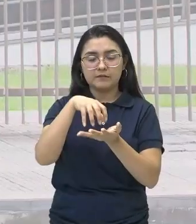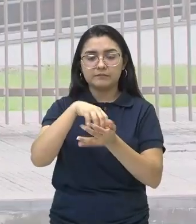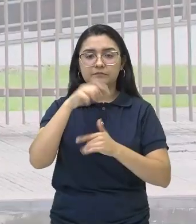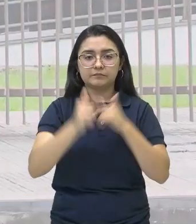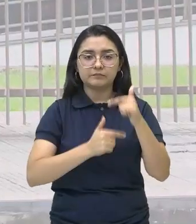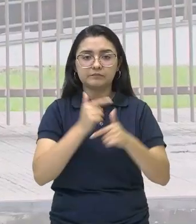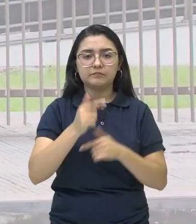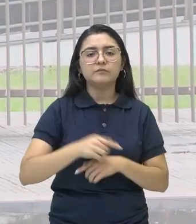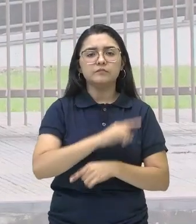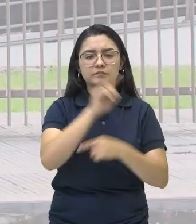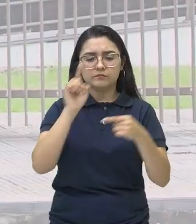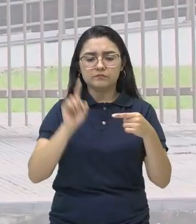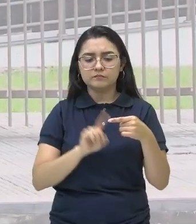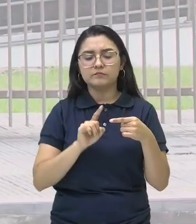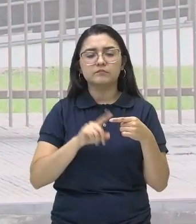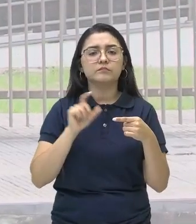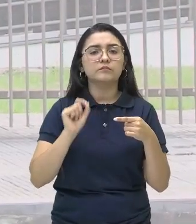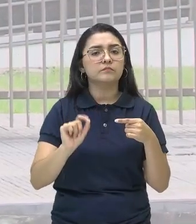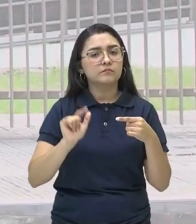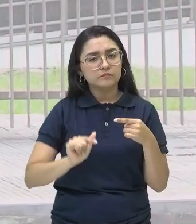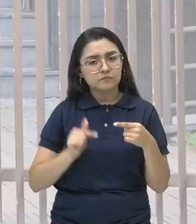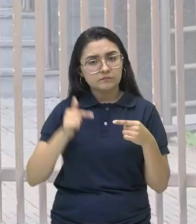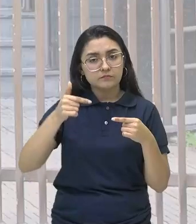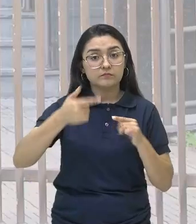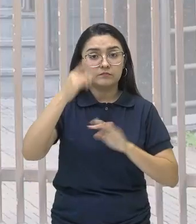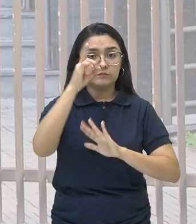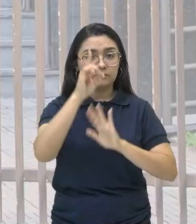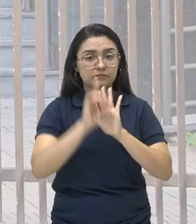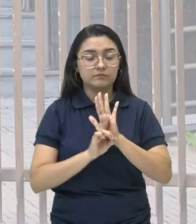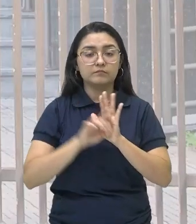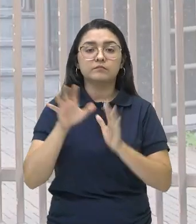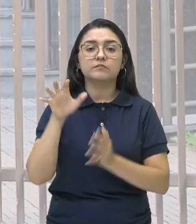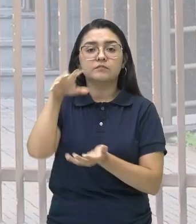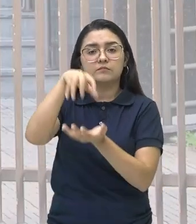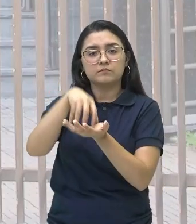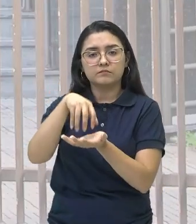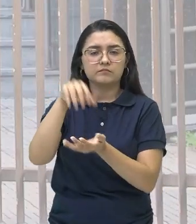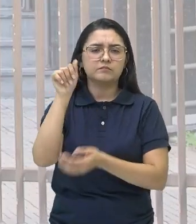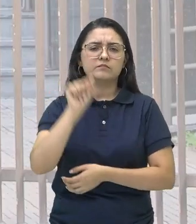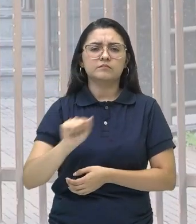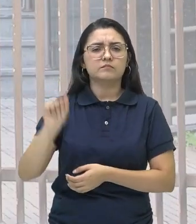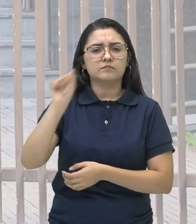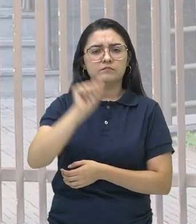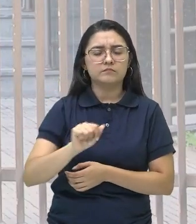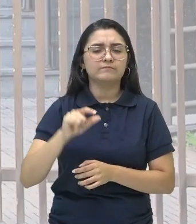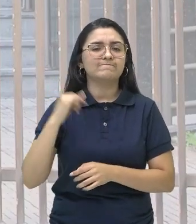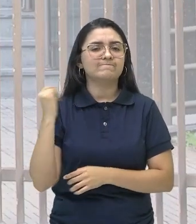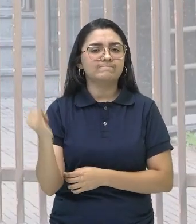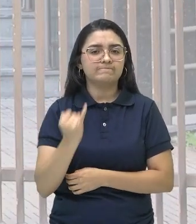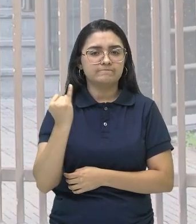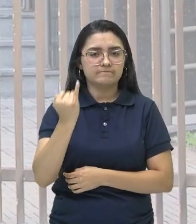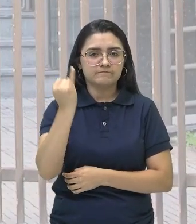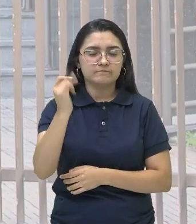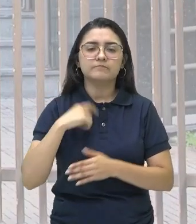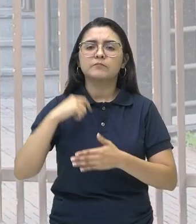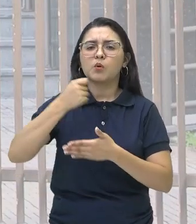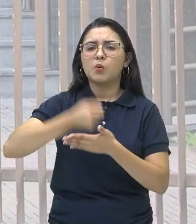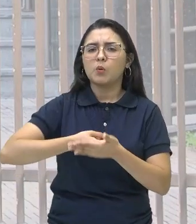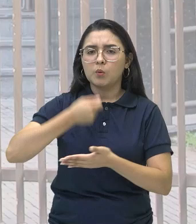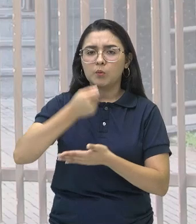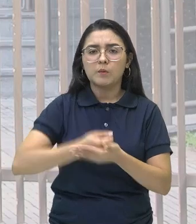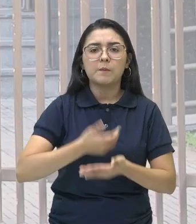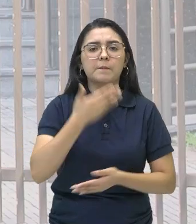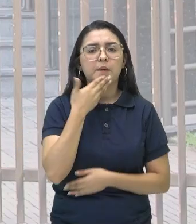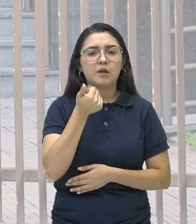O primeiro ponto é a defesa de direitos. Os sindicatos, por exemplo, são fundamentais na luta por